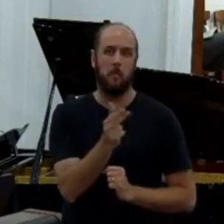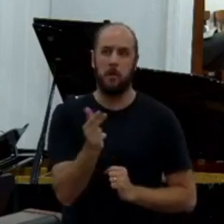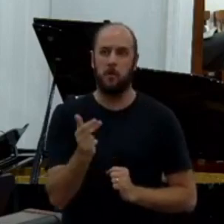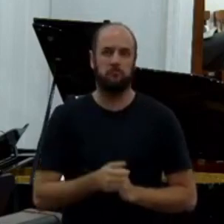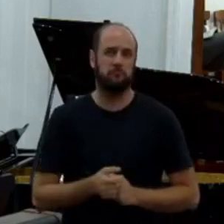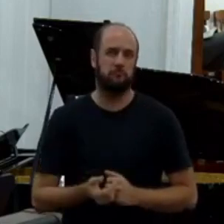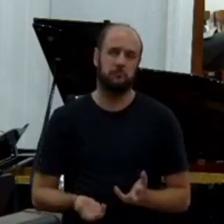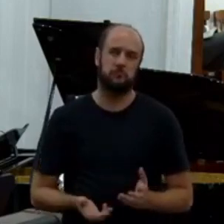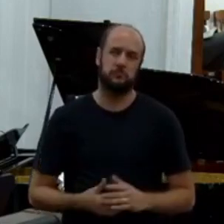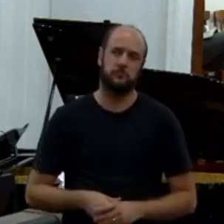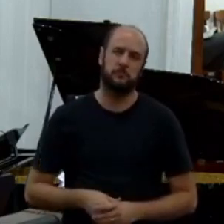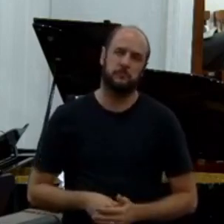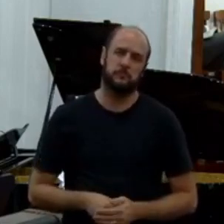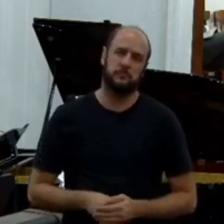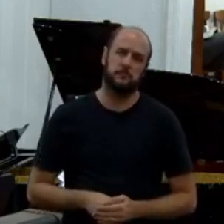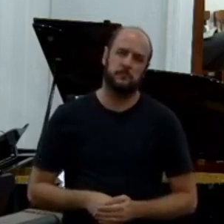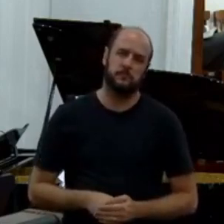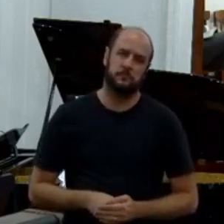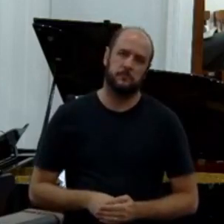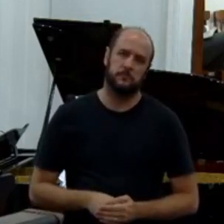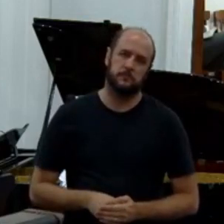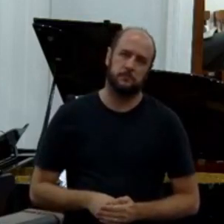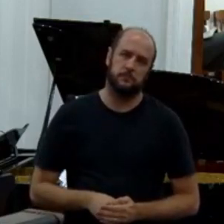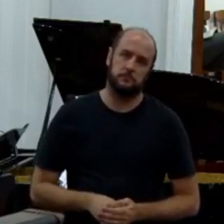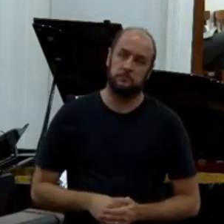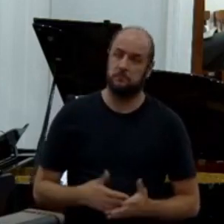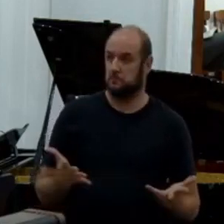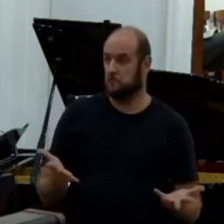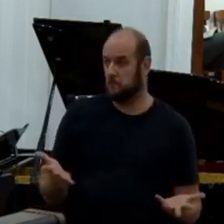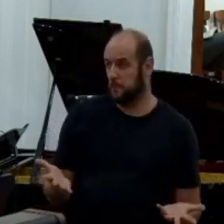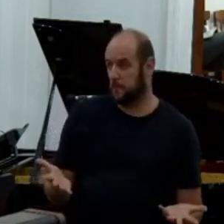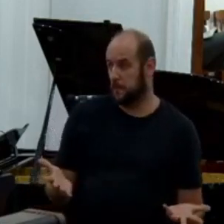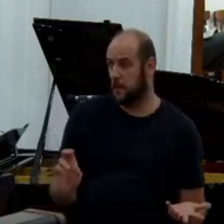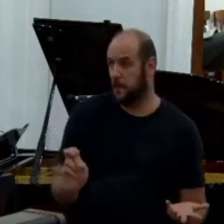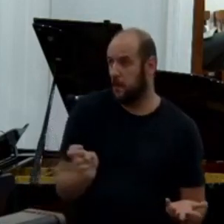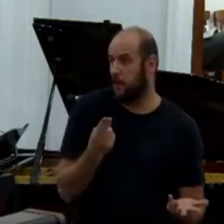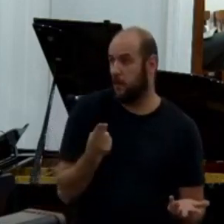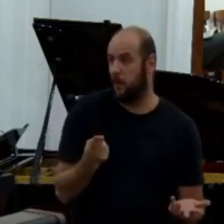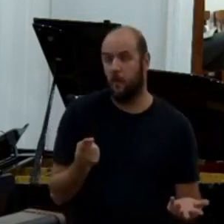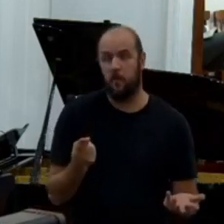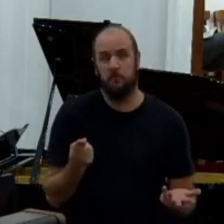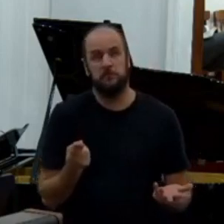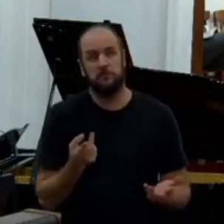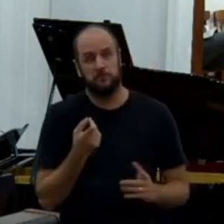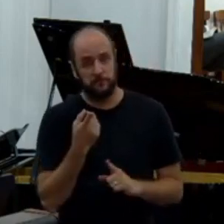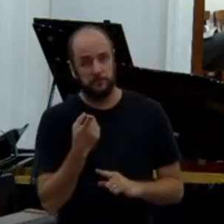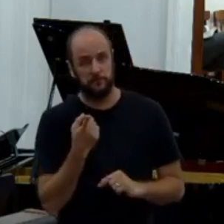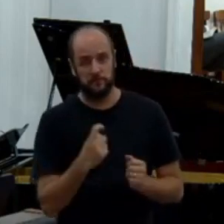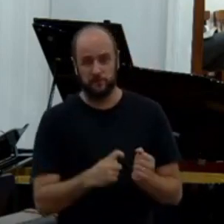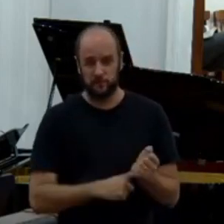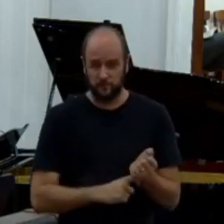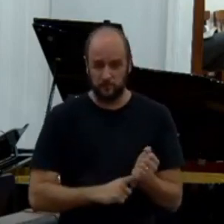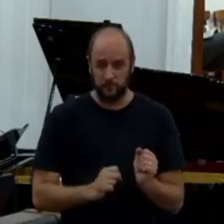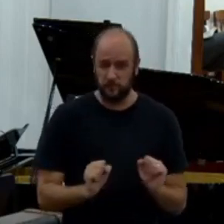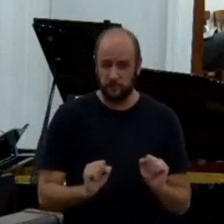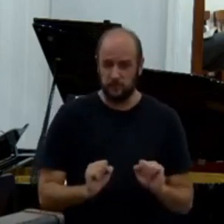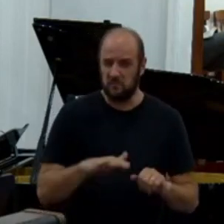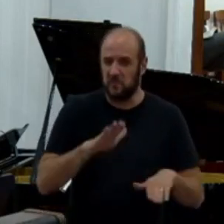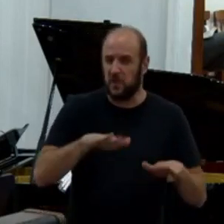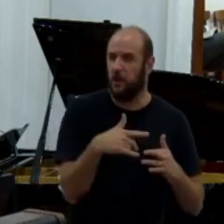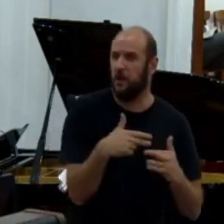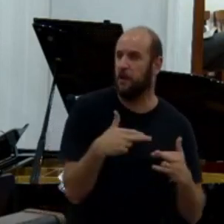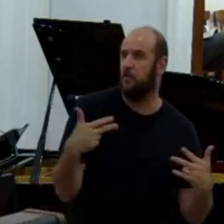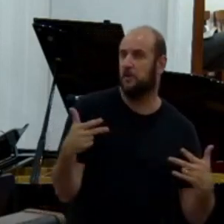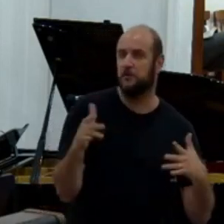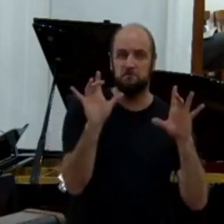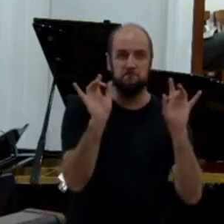Pelos seus irmãos. Talvez você tenha sido tenha estado irado por uma